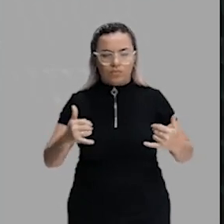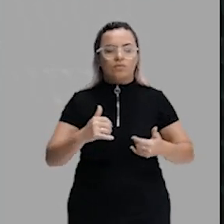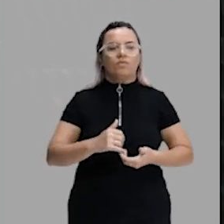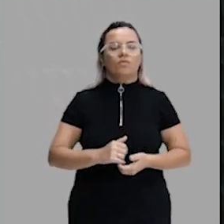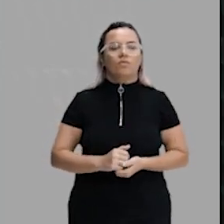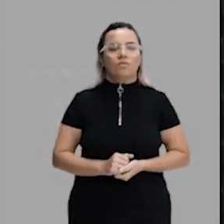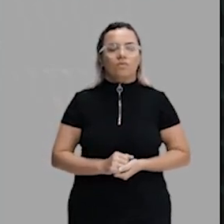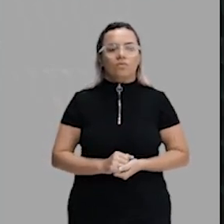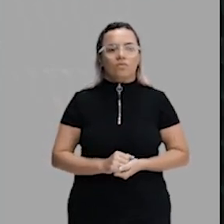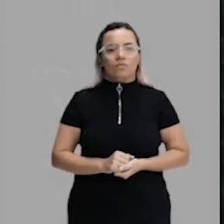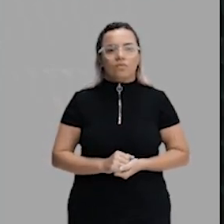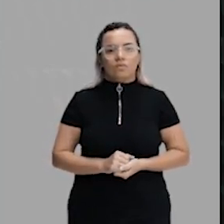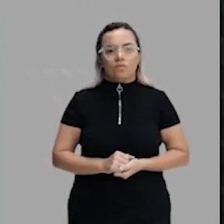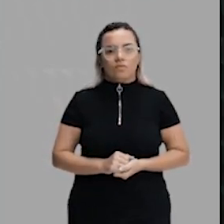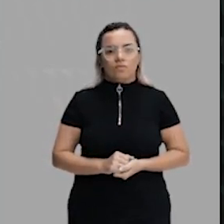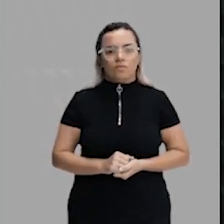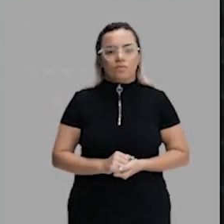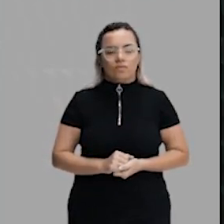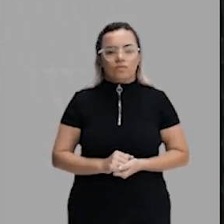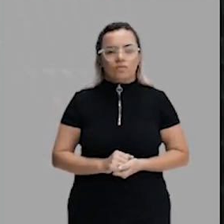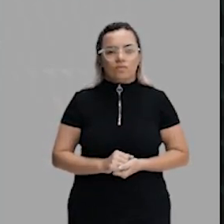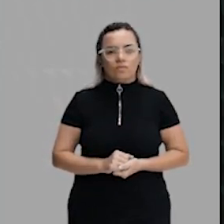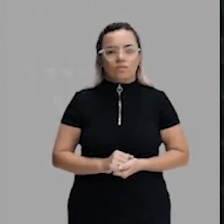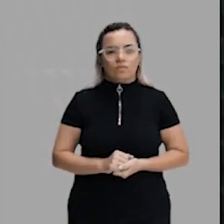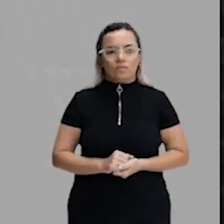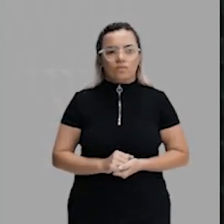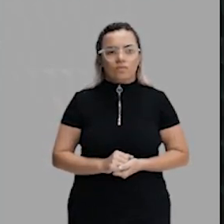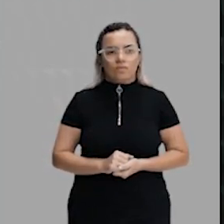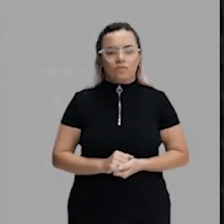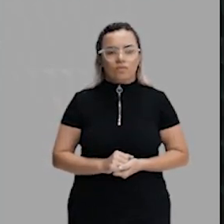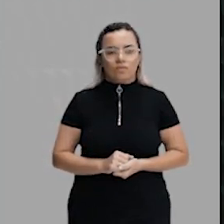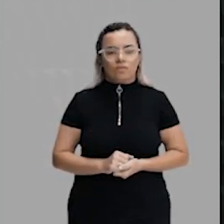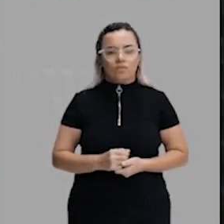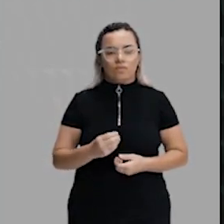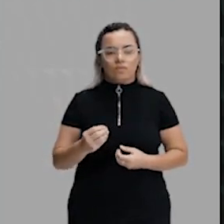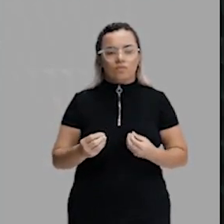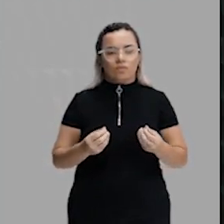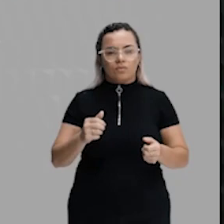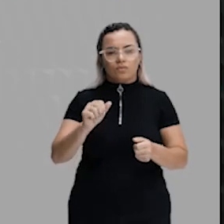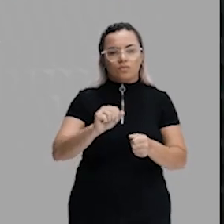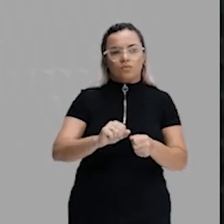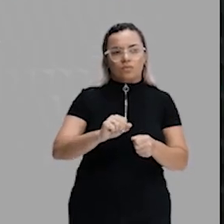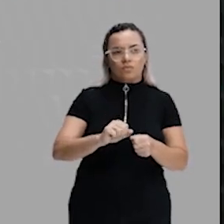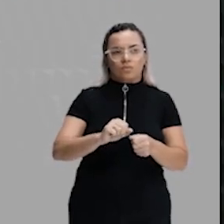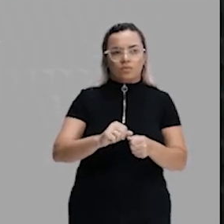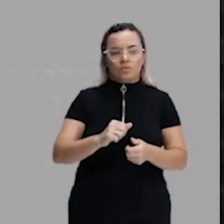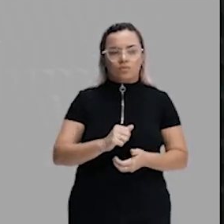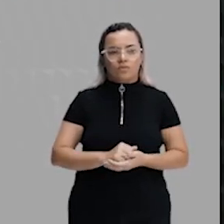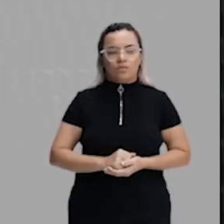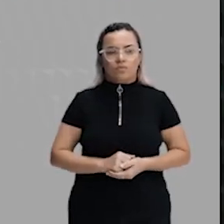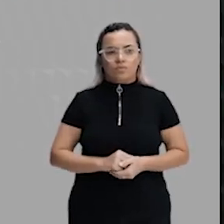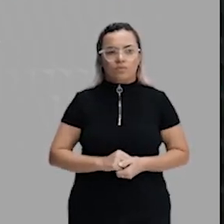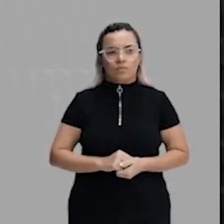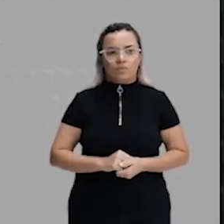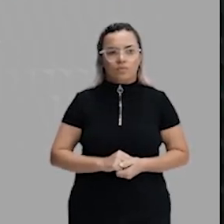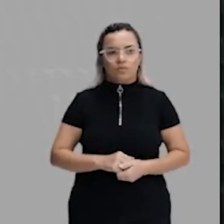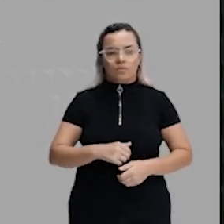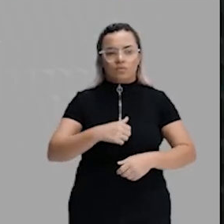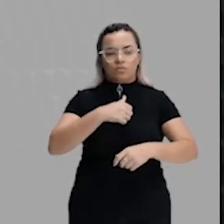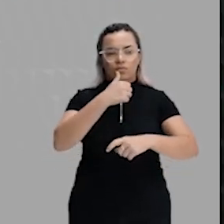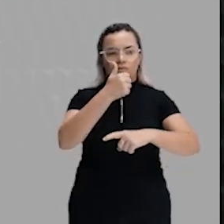Ele vai ser dado aí, quando nós vamos fazer, né? Vai ficar ó, 1 sobre o resistor